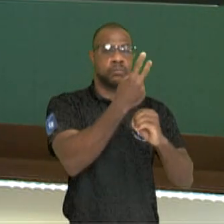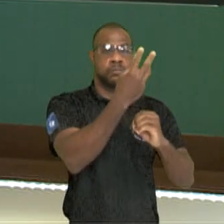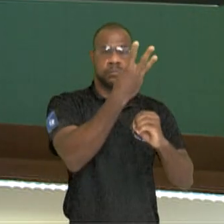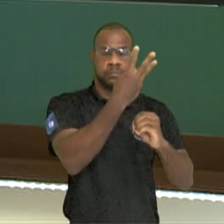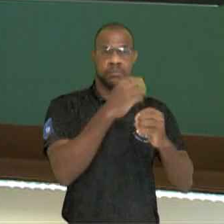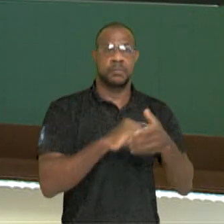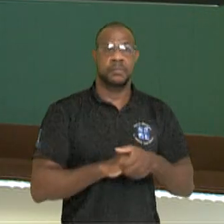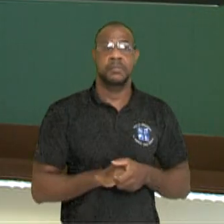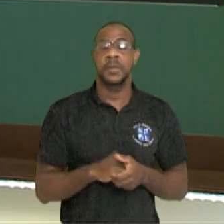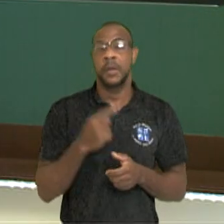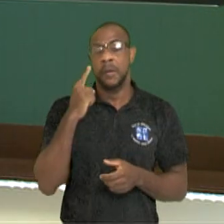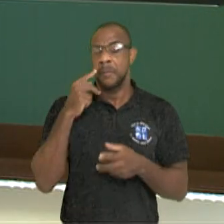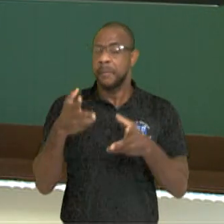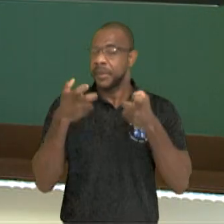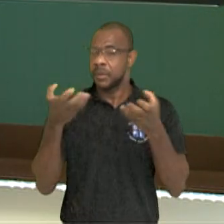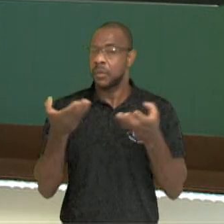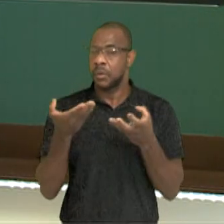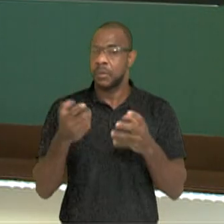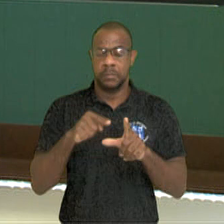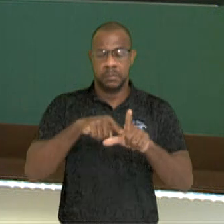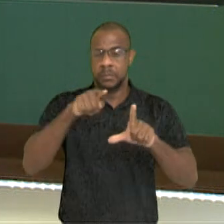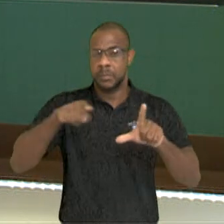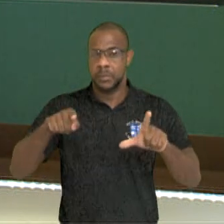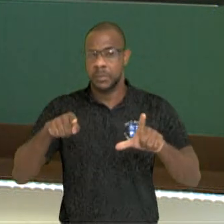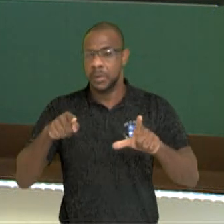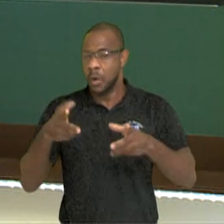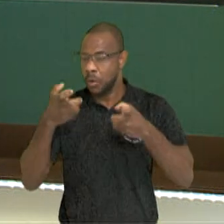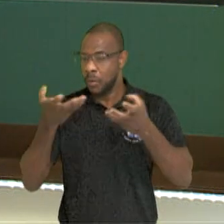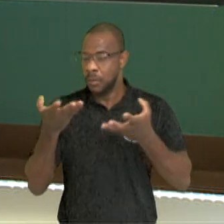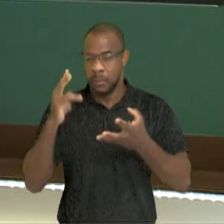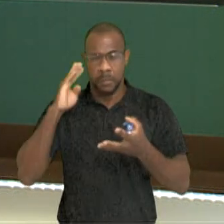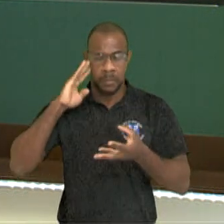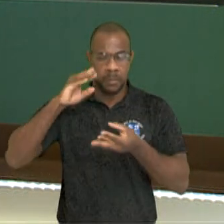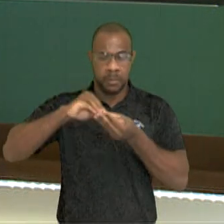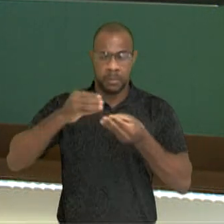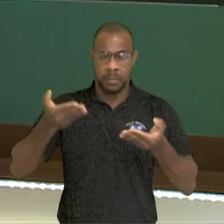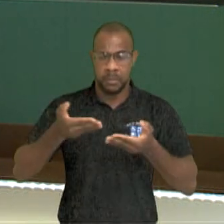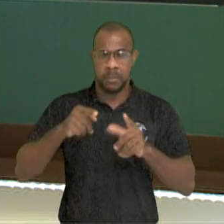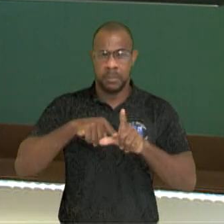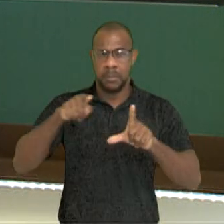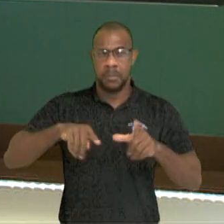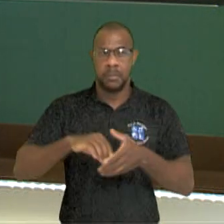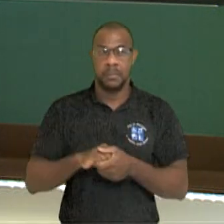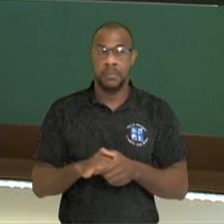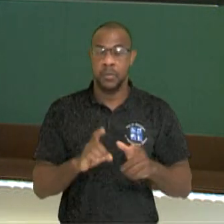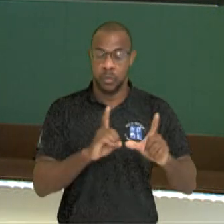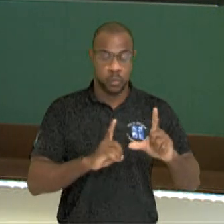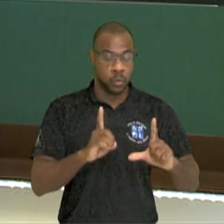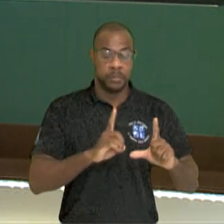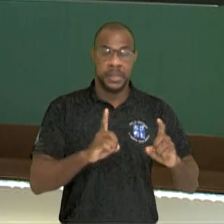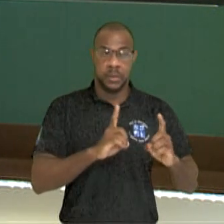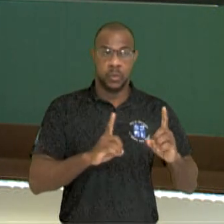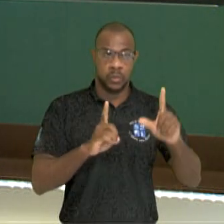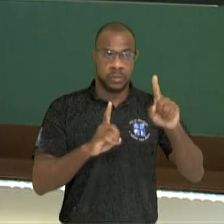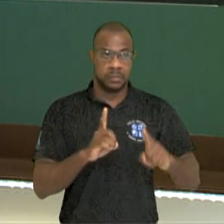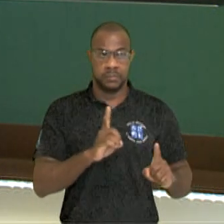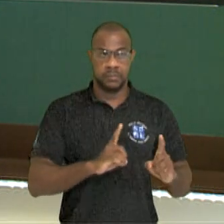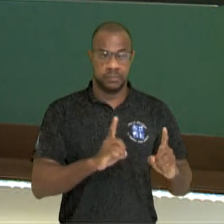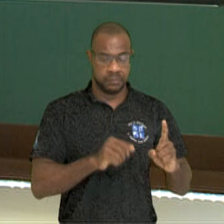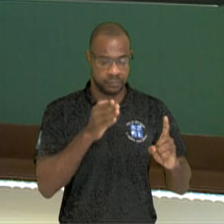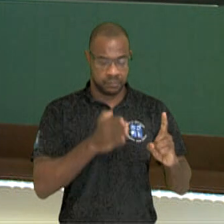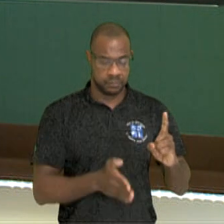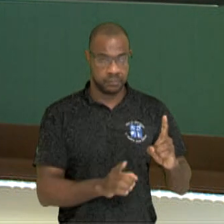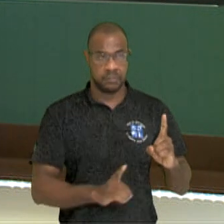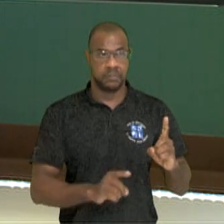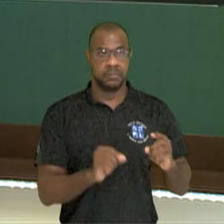Então, vamos interpretar esse gráfico? Dá uma olhadinha, ó. Significa que no domingo, na Rússia, fez